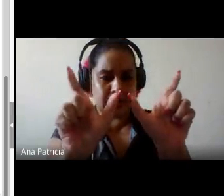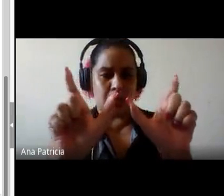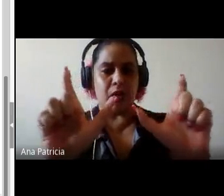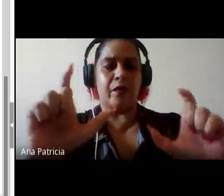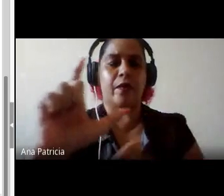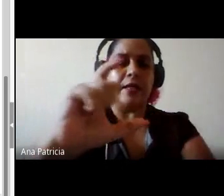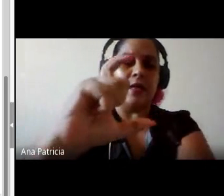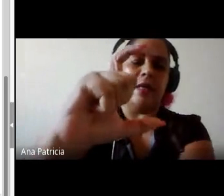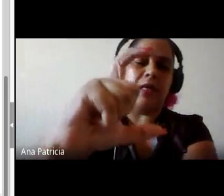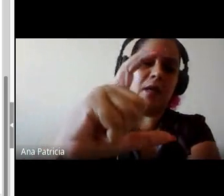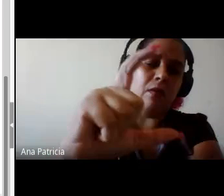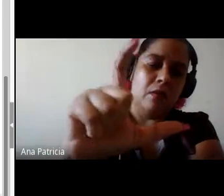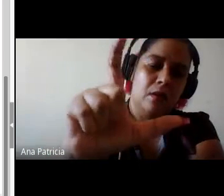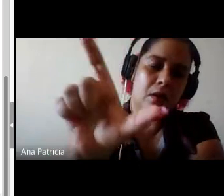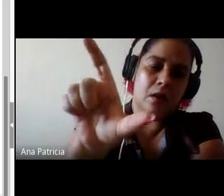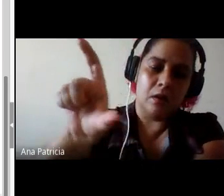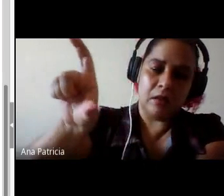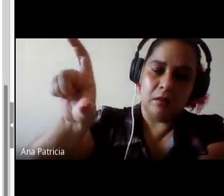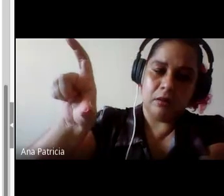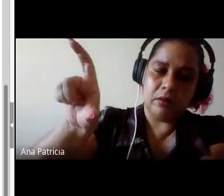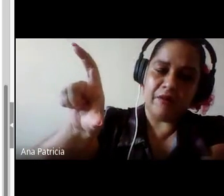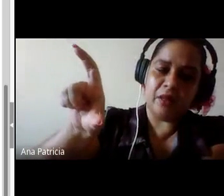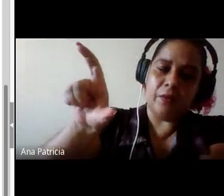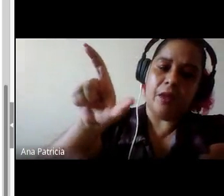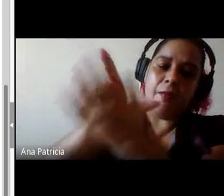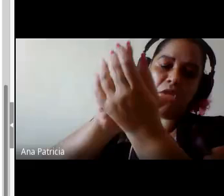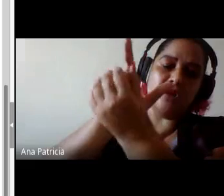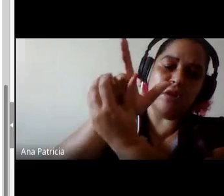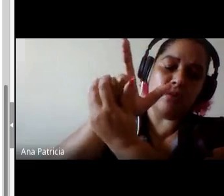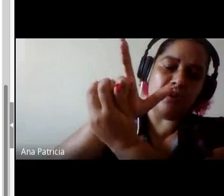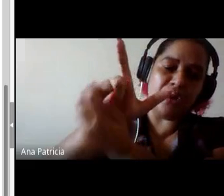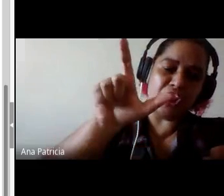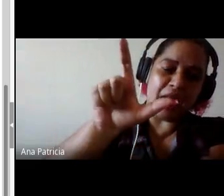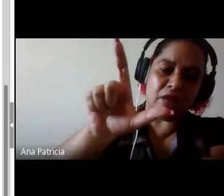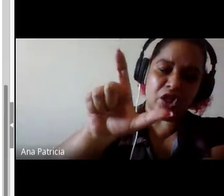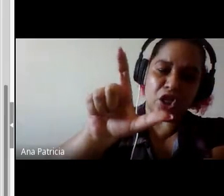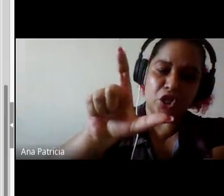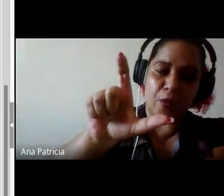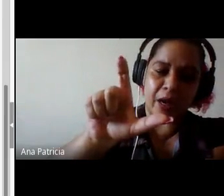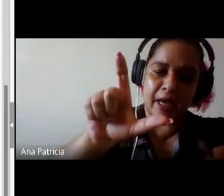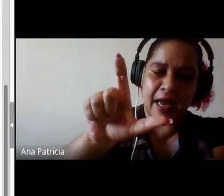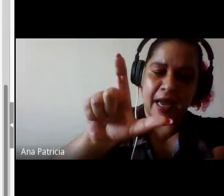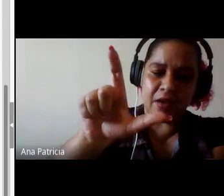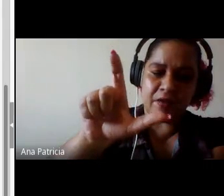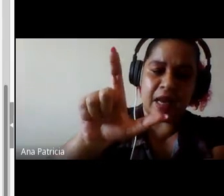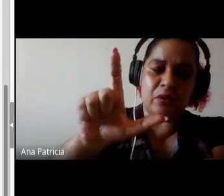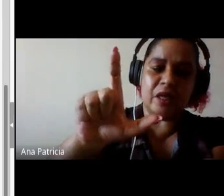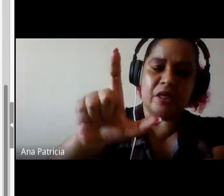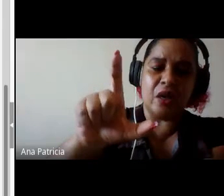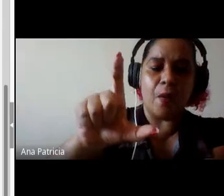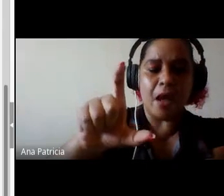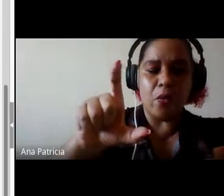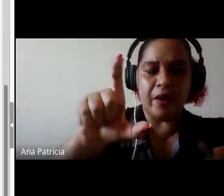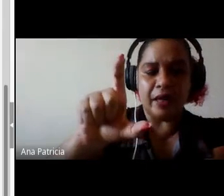mão, assim, ó, essa configuração aqui, ó. Tá vendo? Meus dedos estão todos fechados, deixei só o polegar e o